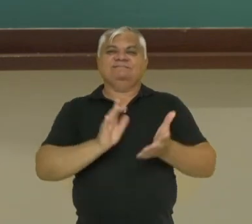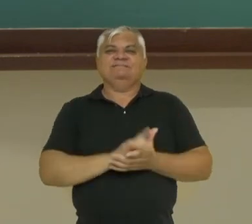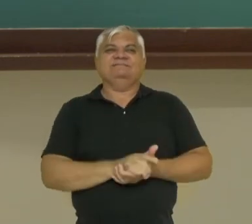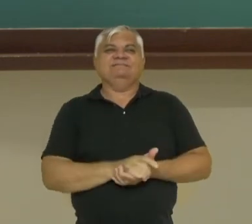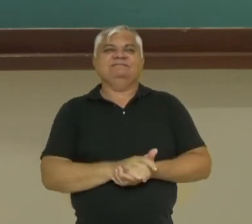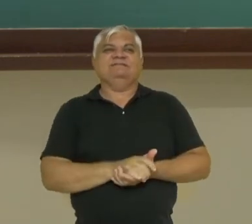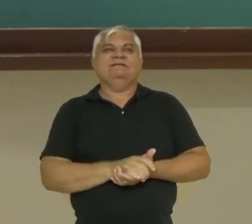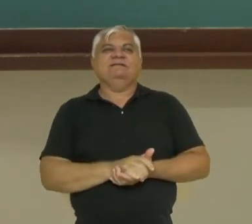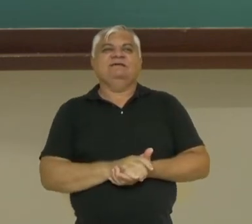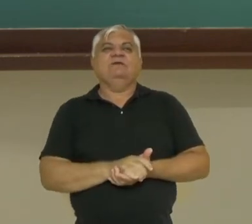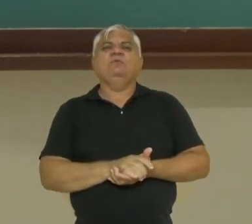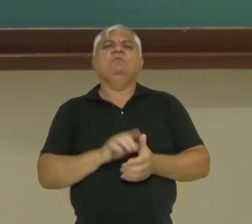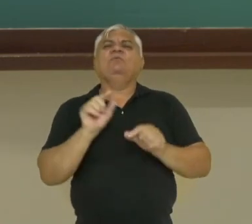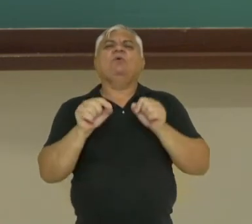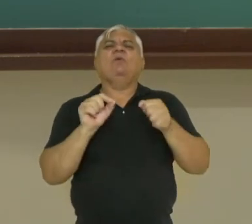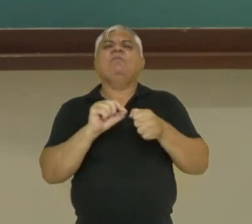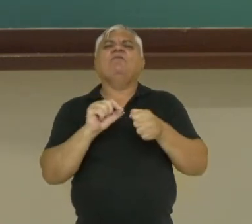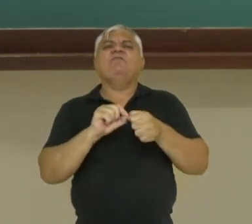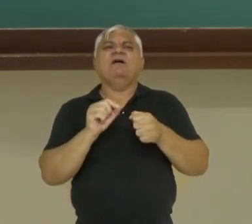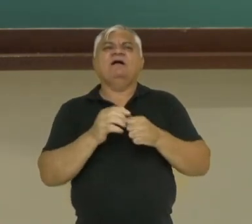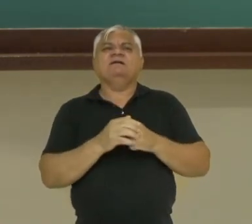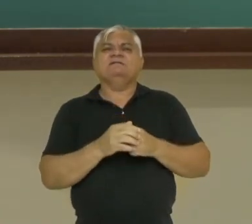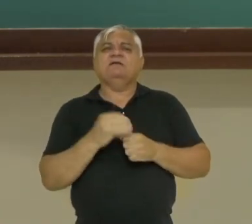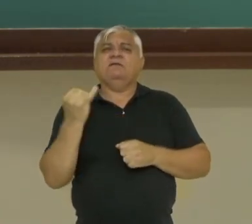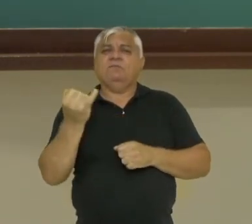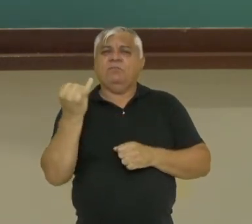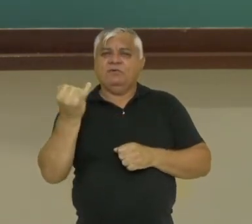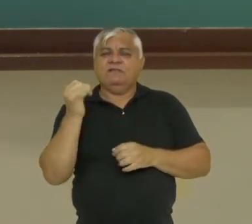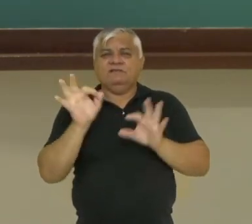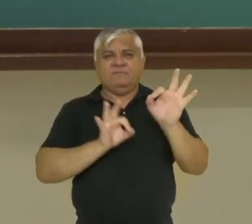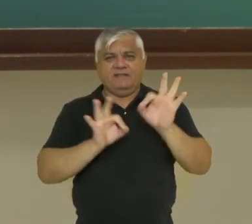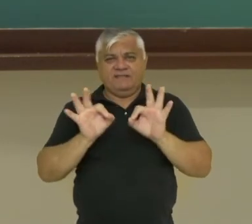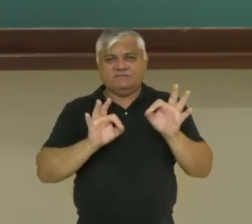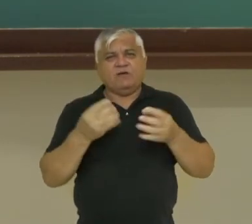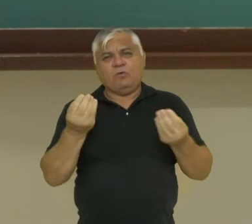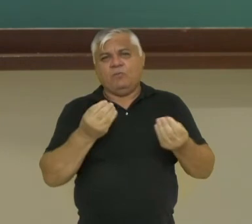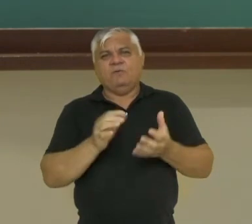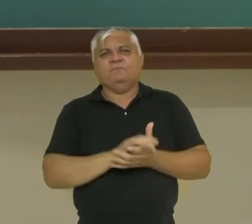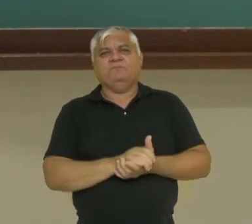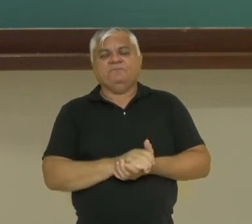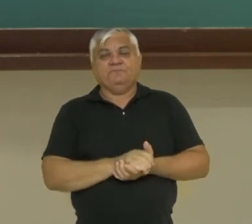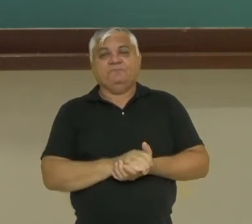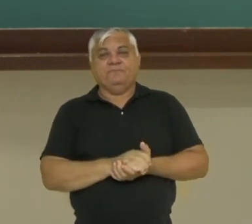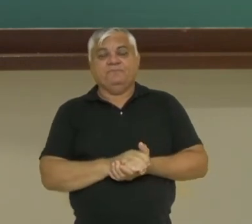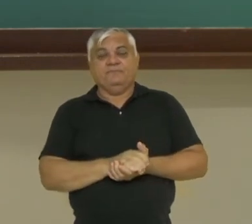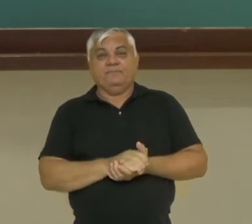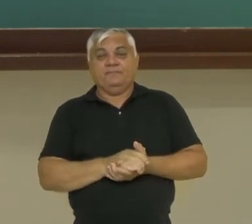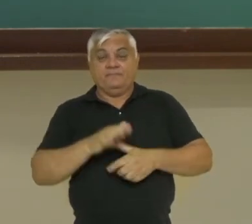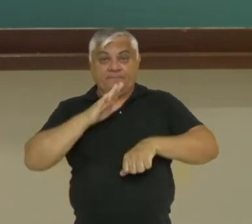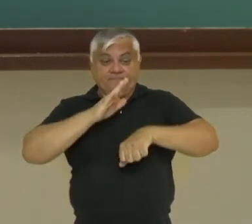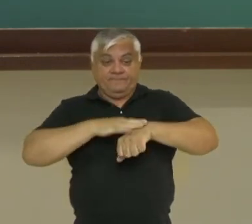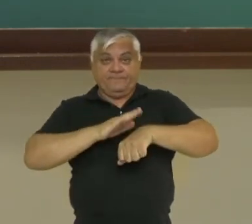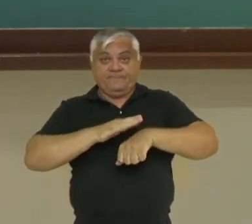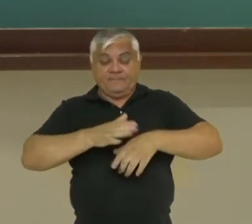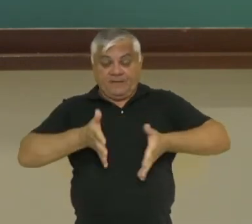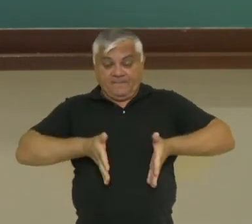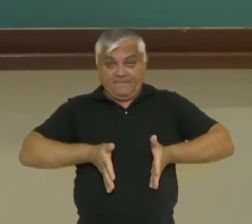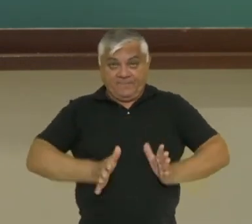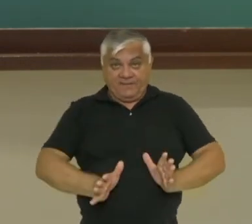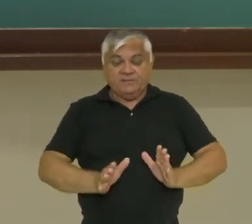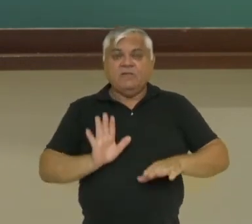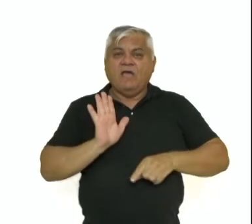Então, o que a gente faz, né? Qual que é a importância de planejar isso? Opa. O plano de parto ajuda